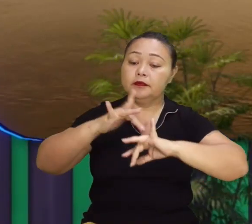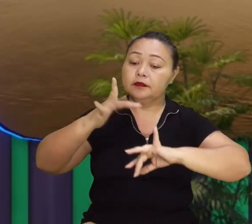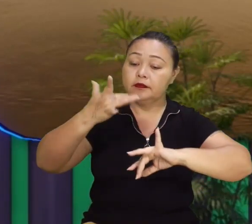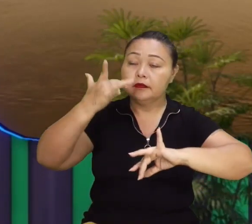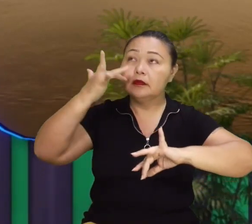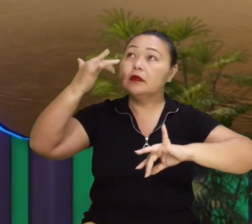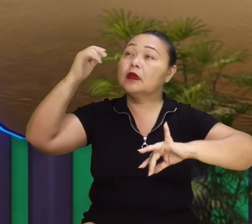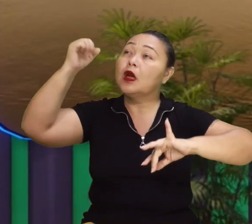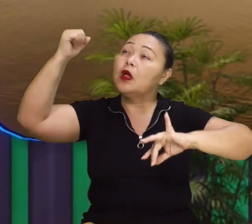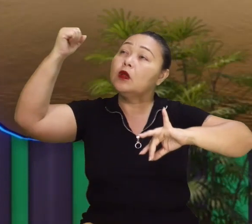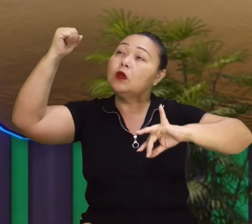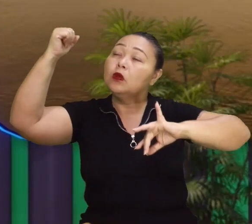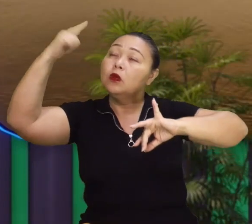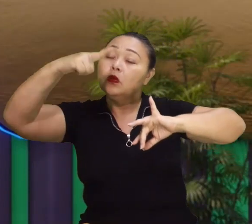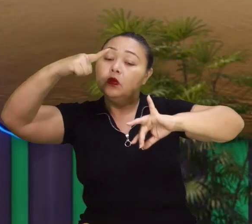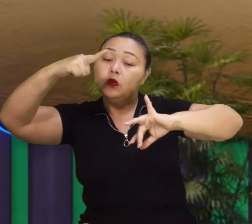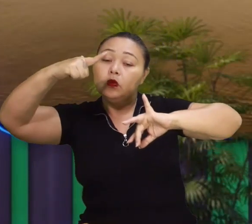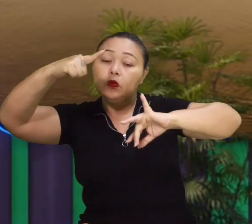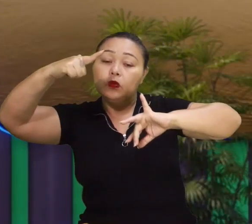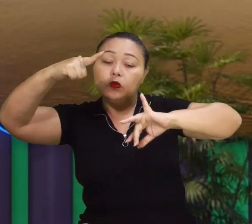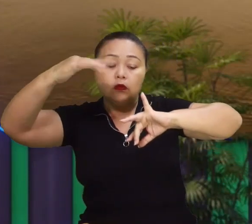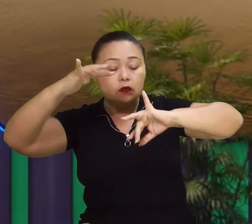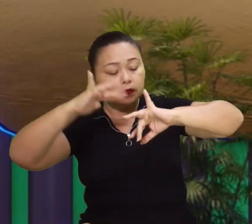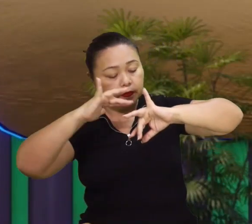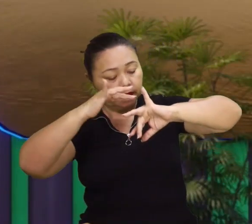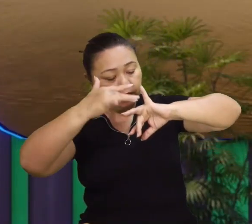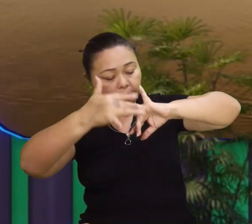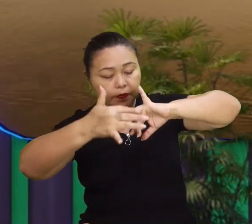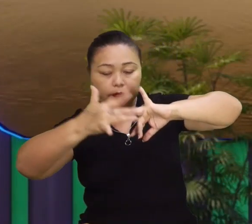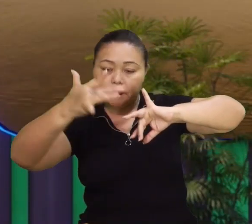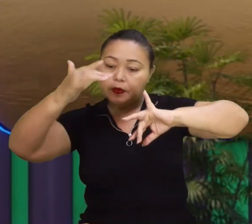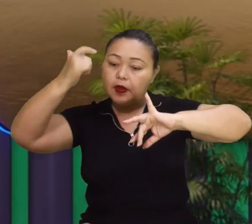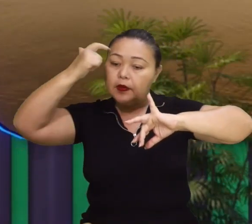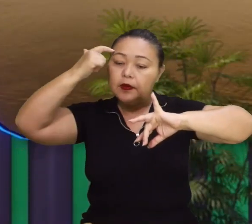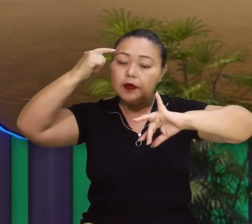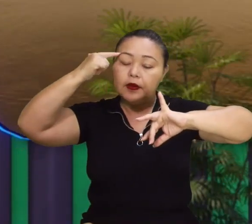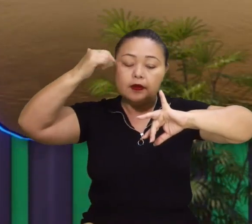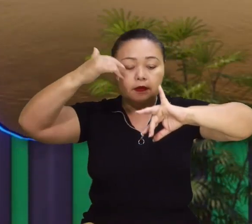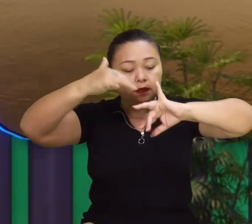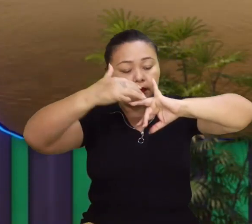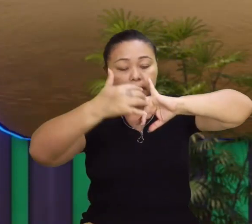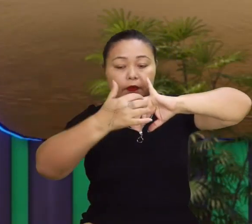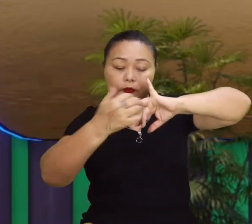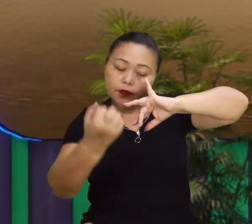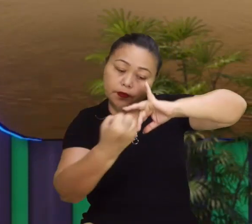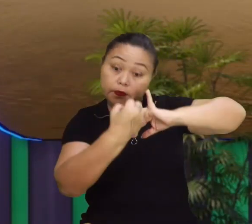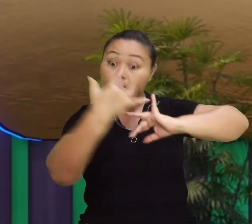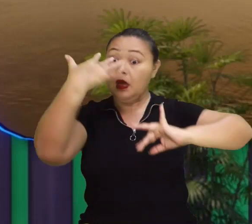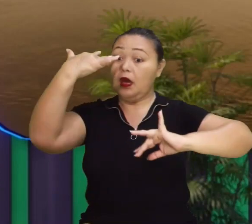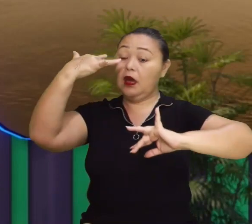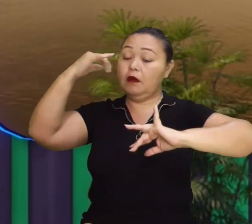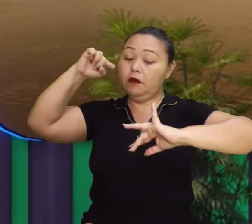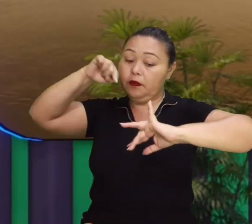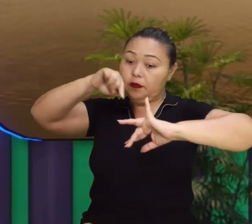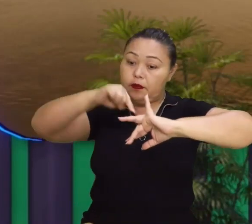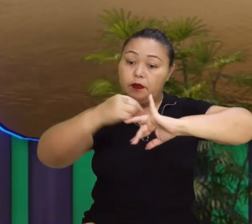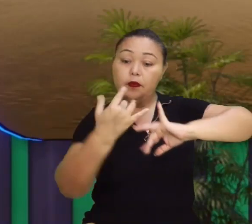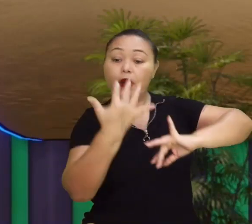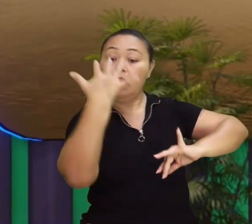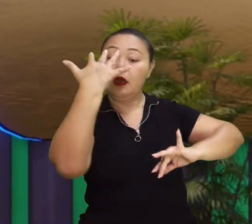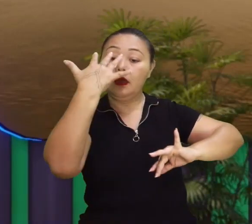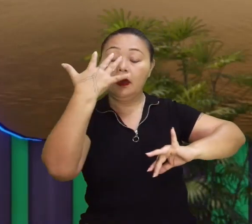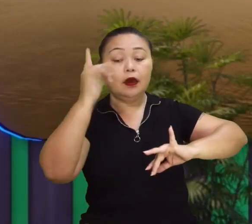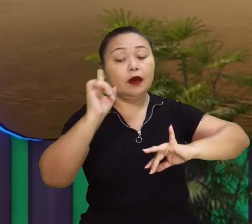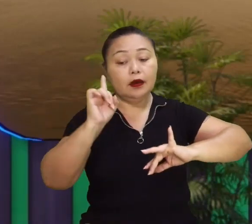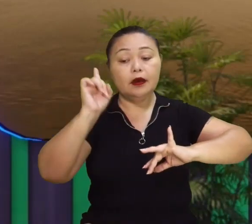reflete a luz, por ele ser transparente, você pensa que a luz passou ali, mas ele reflete rápido aquela luz porque a luz não